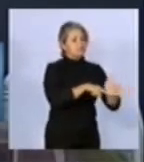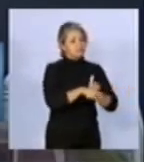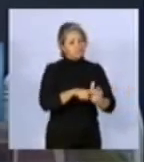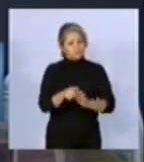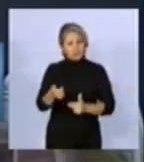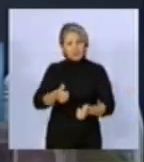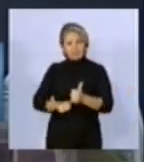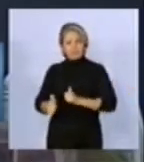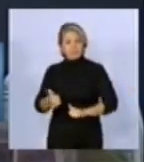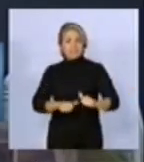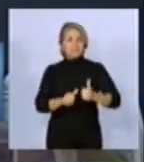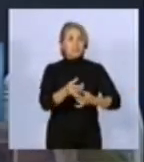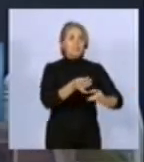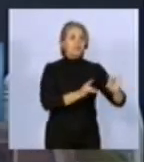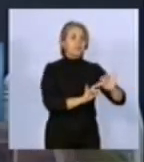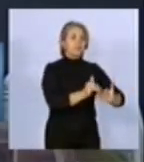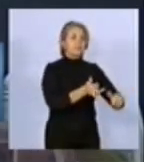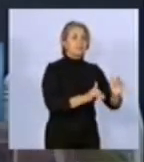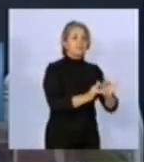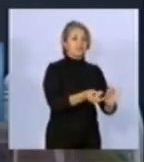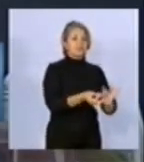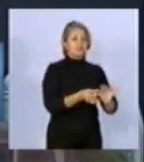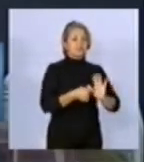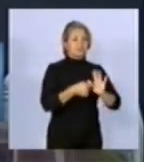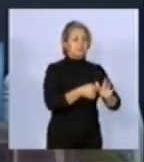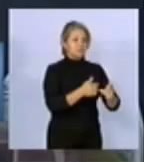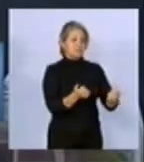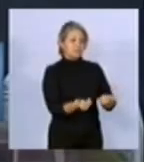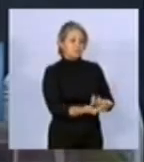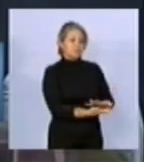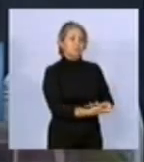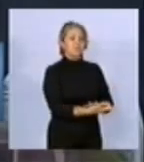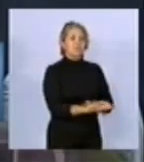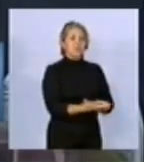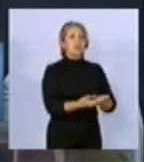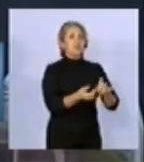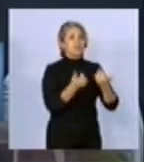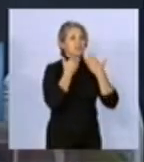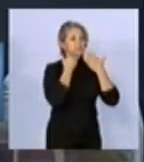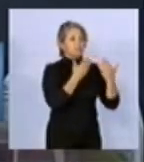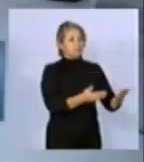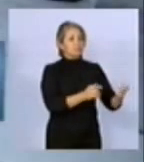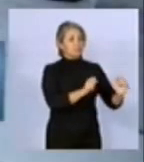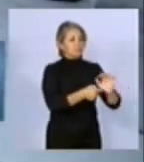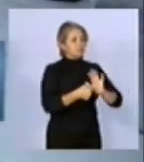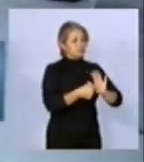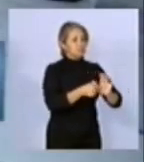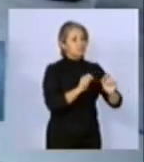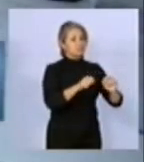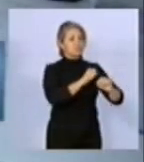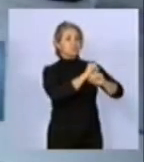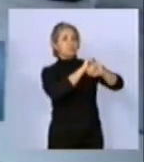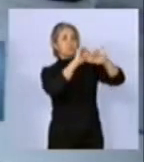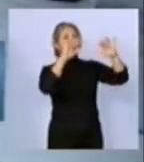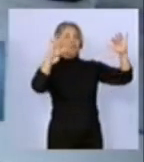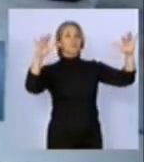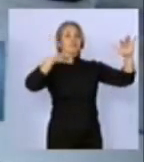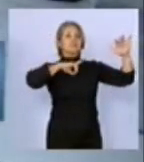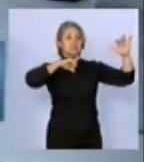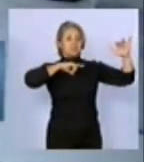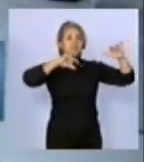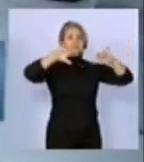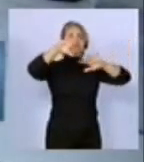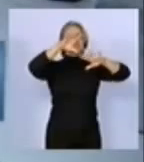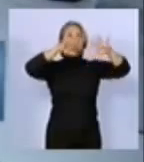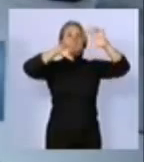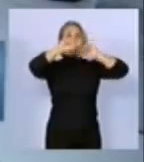para nos apresentar quantificação efetiva desses particulados que que supostamente poderiam estar presentes no ar né então